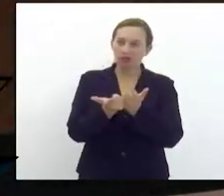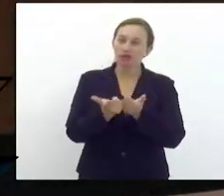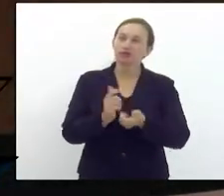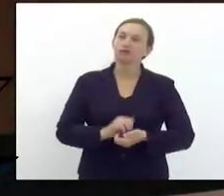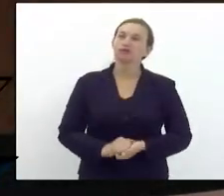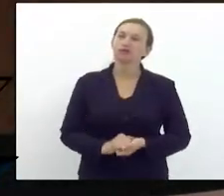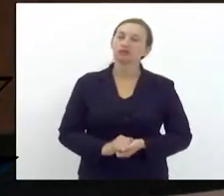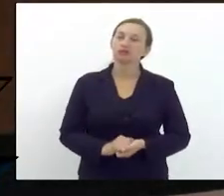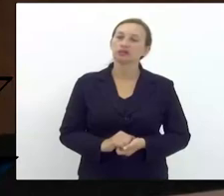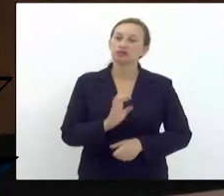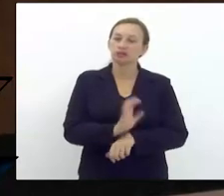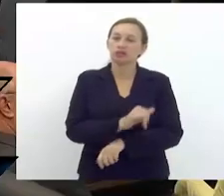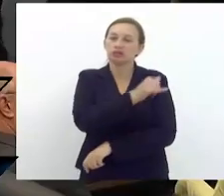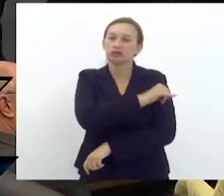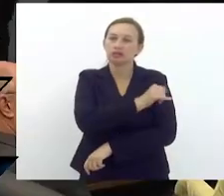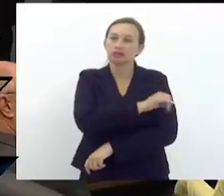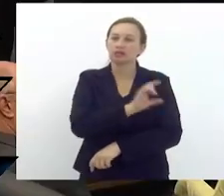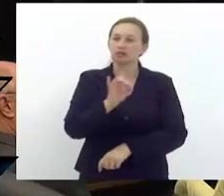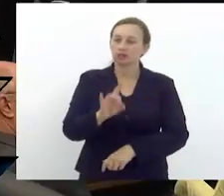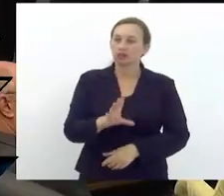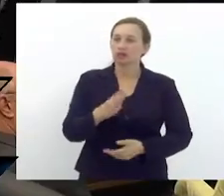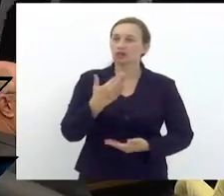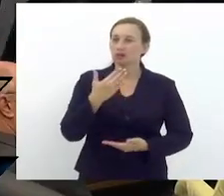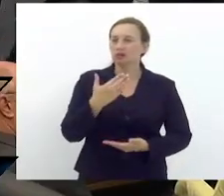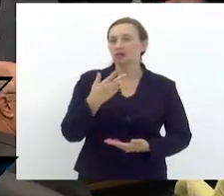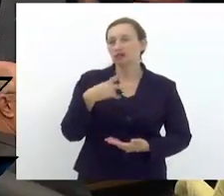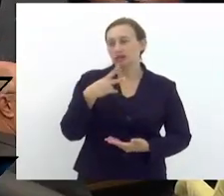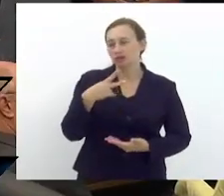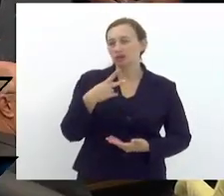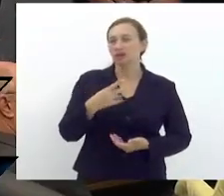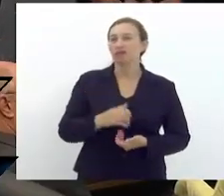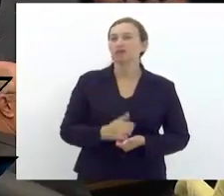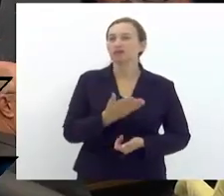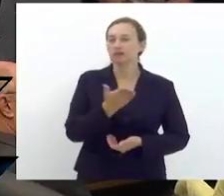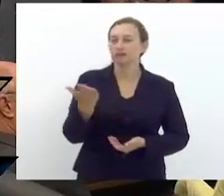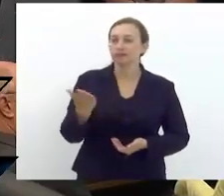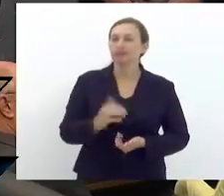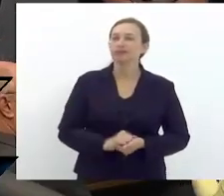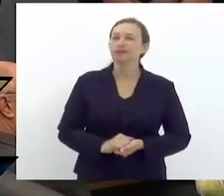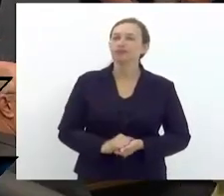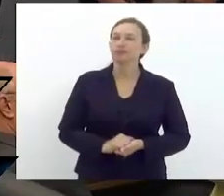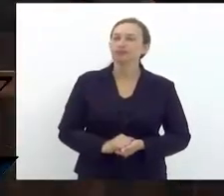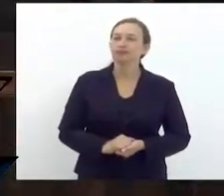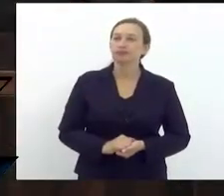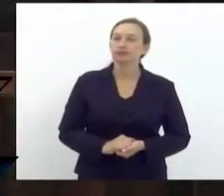Legislativa do Estado do Rio de Janeiro só essa questão que eu queria que deixar consignada